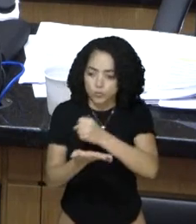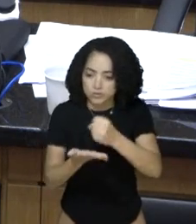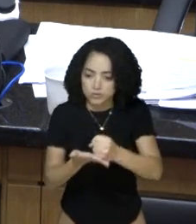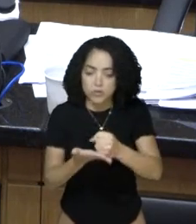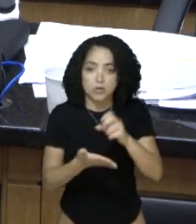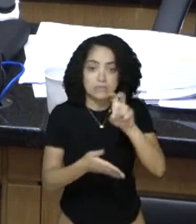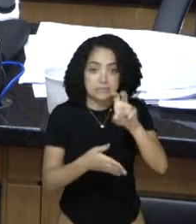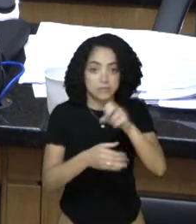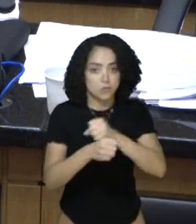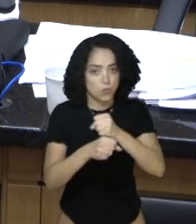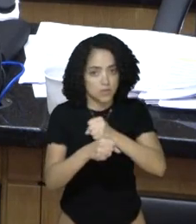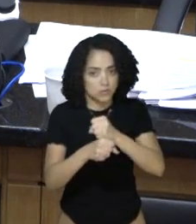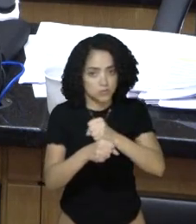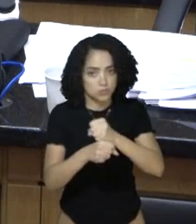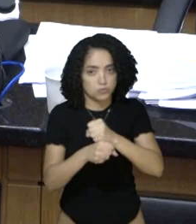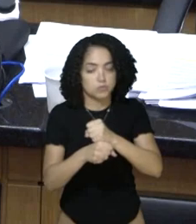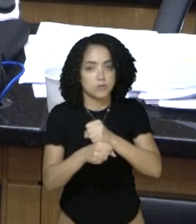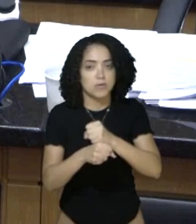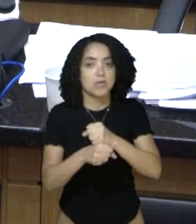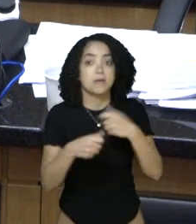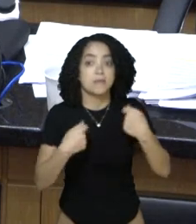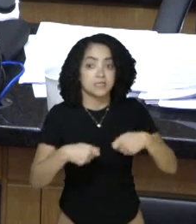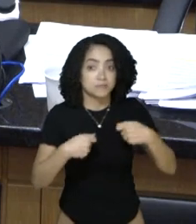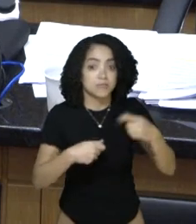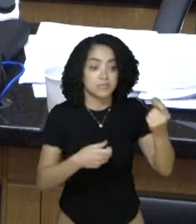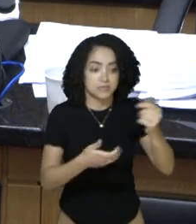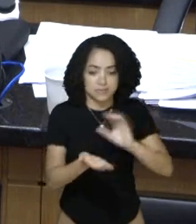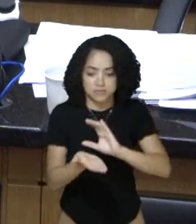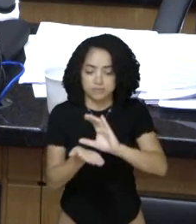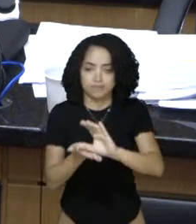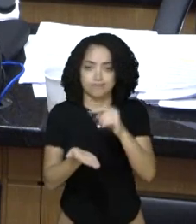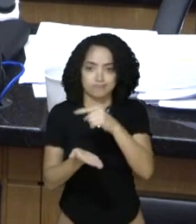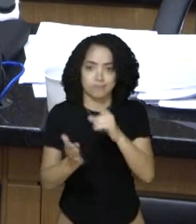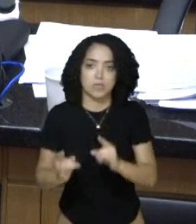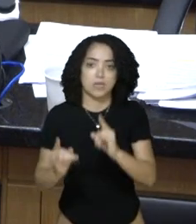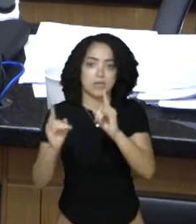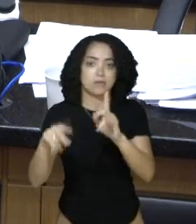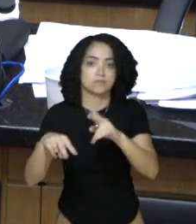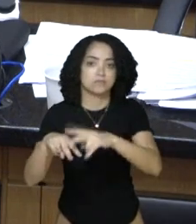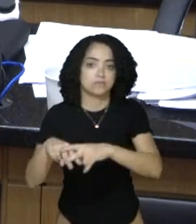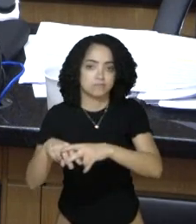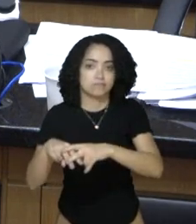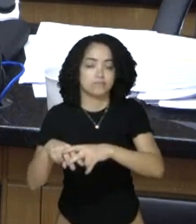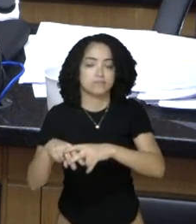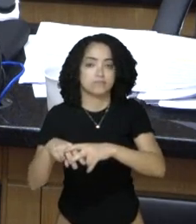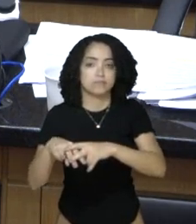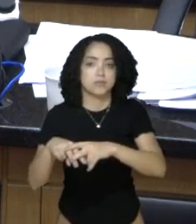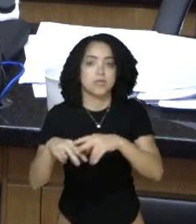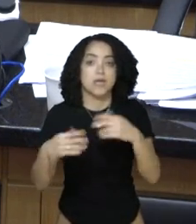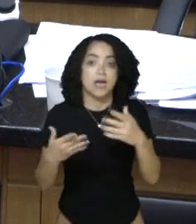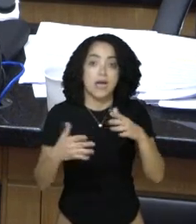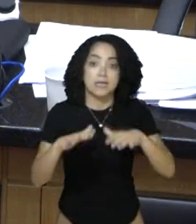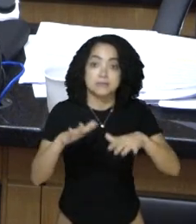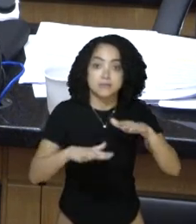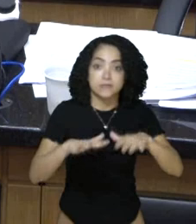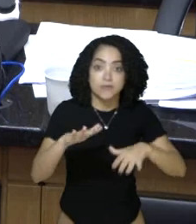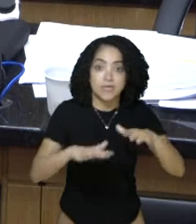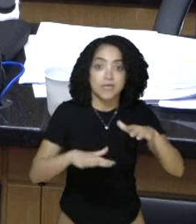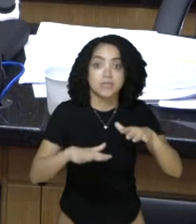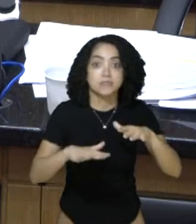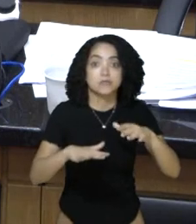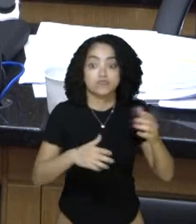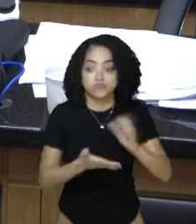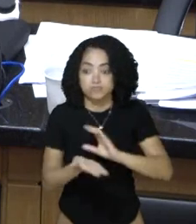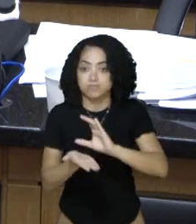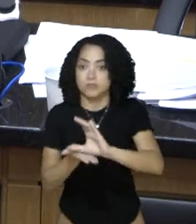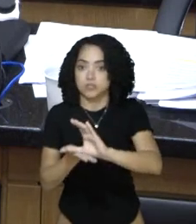5 anos. Só que o empresário tem que fazer um investimento na unidade. E ele muitas vezes faz um investimento muito